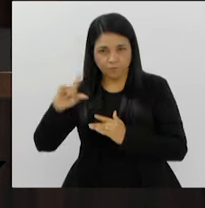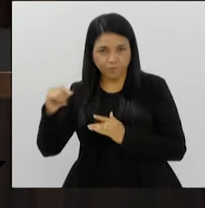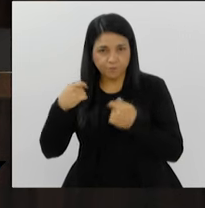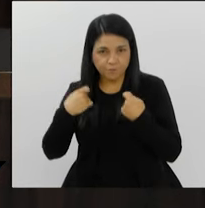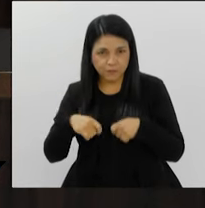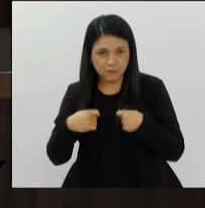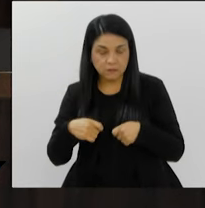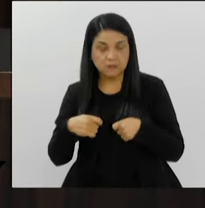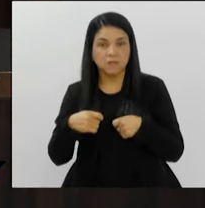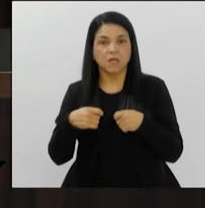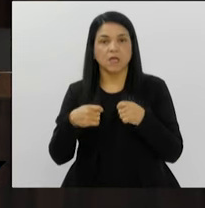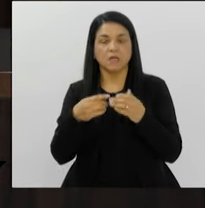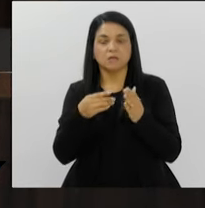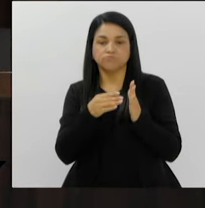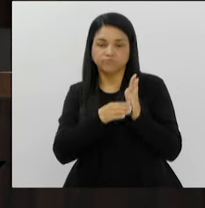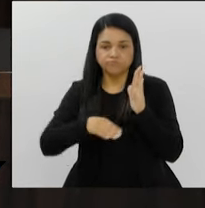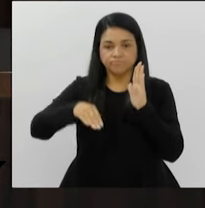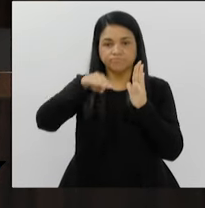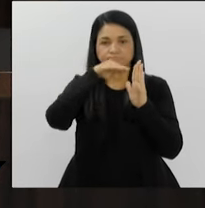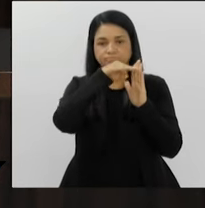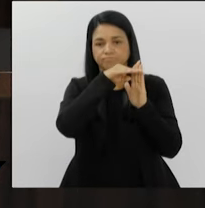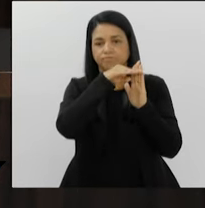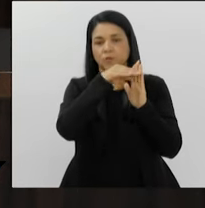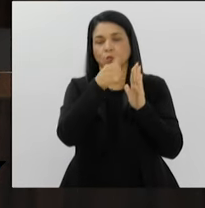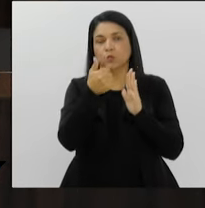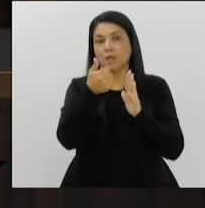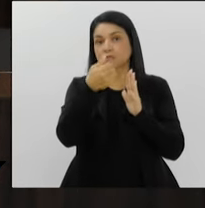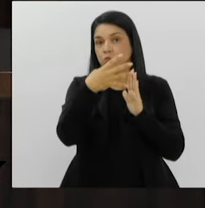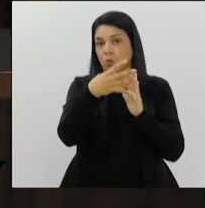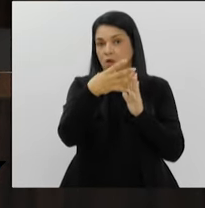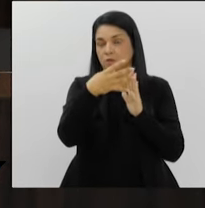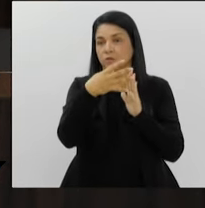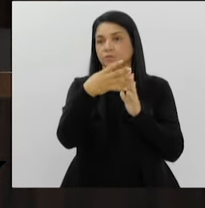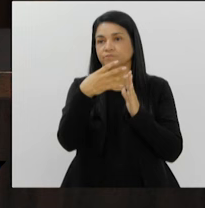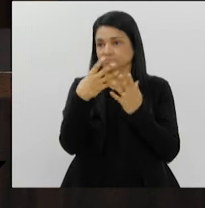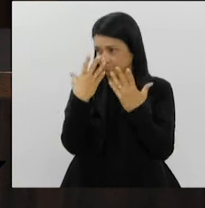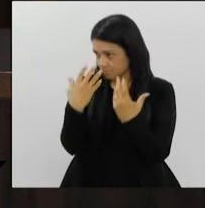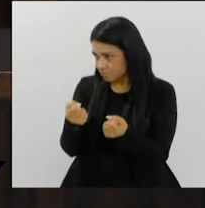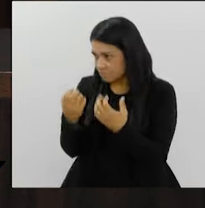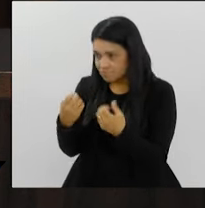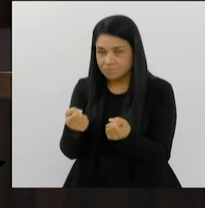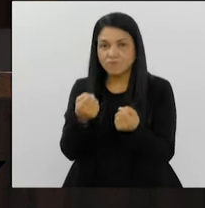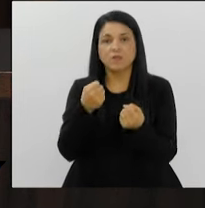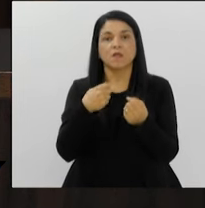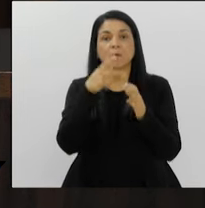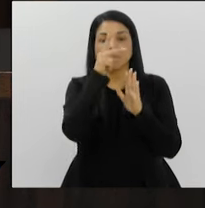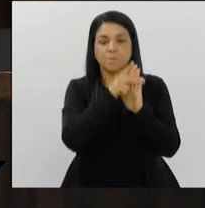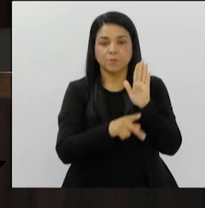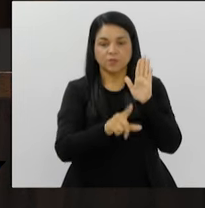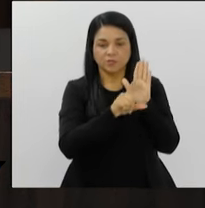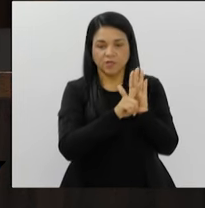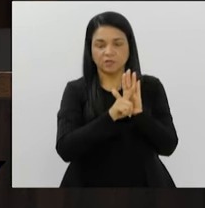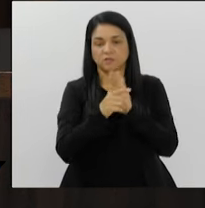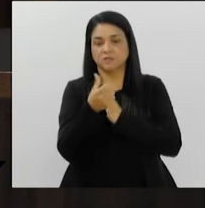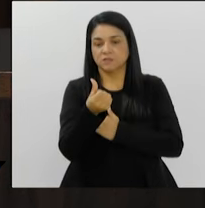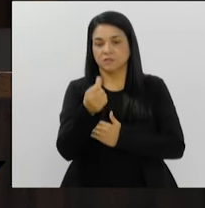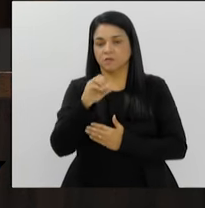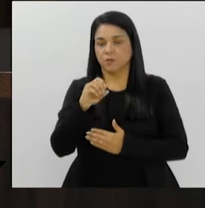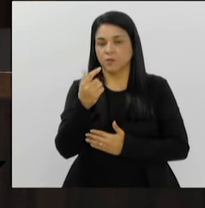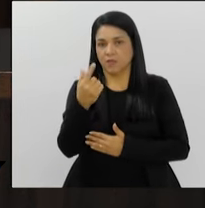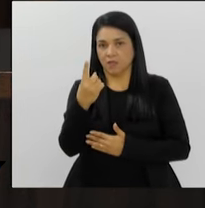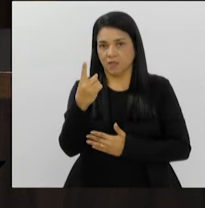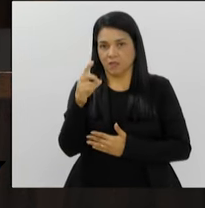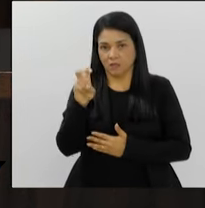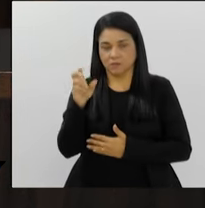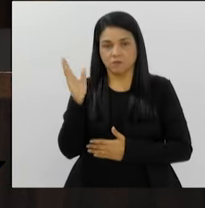peço a concordância de vossas excelências. Aprovado. Então, vamos para o projeto 6.015-2022, de